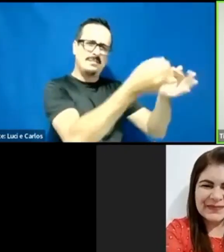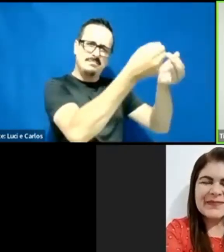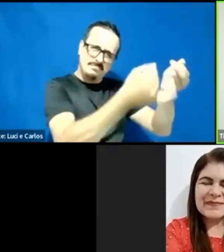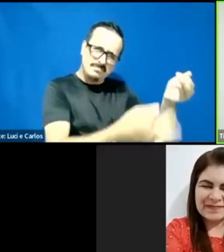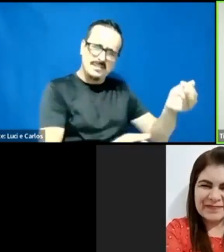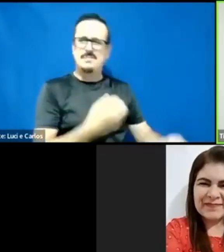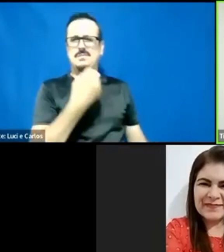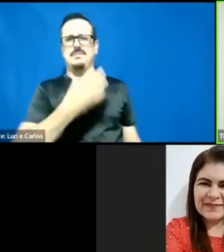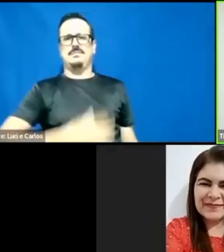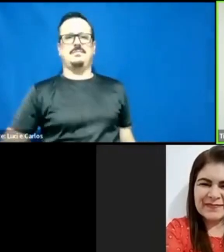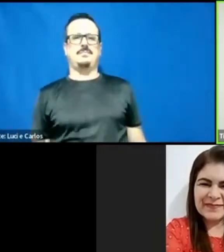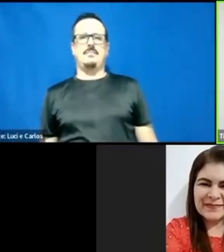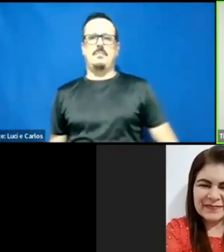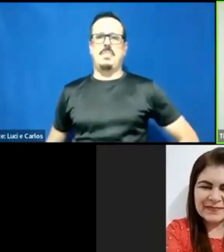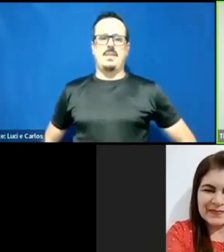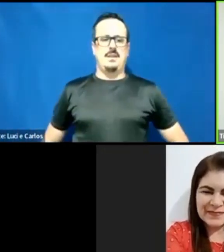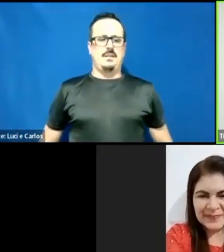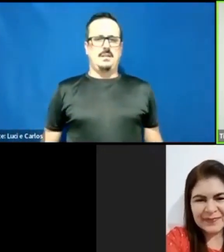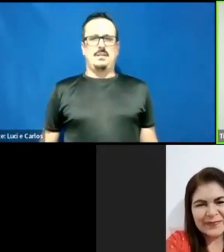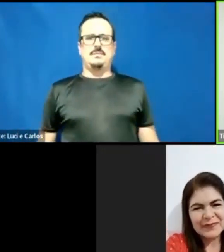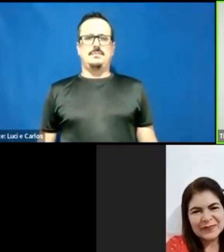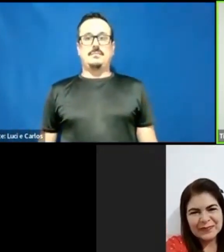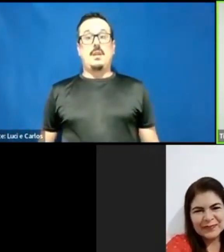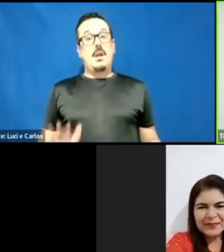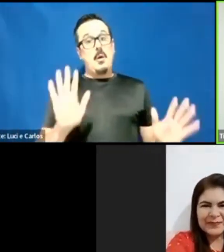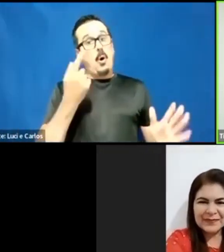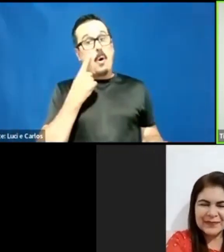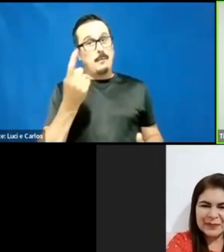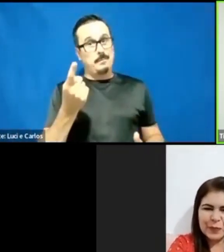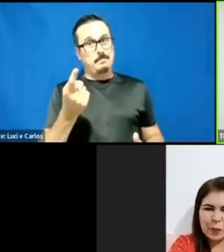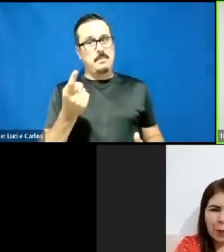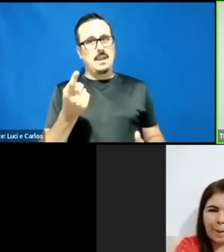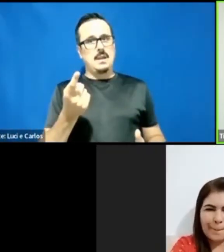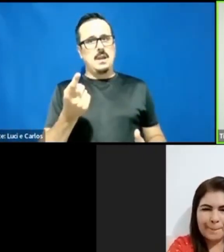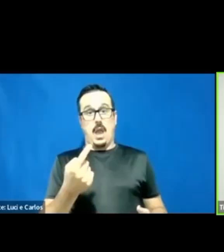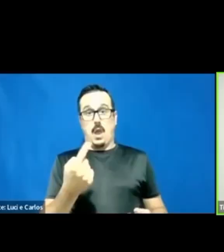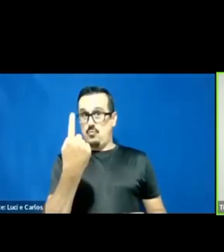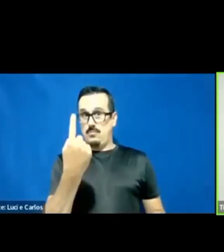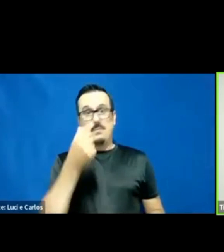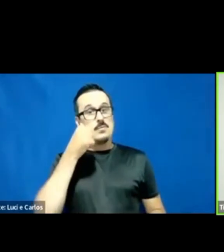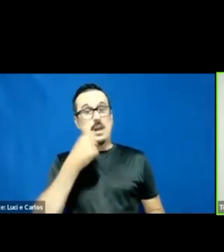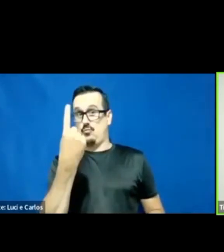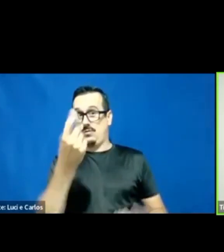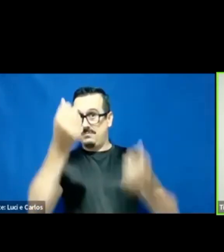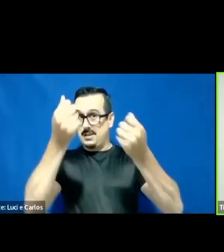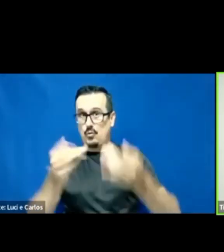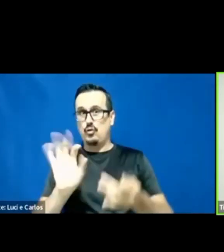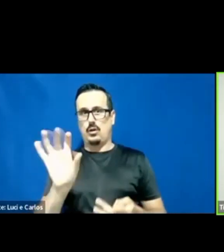E, pessoal, esse é apenas um exemplo. São milhares de depoimentos em toda